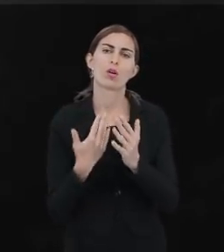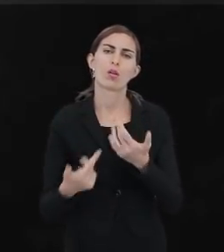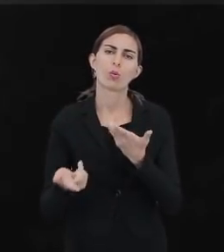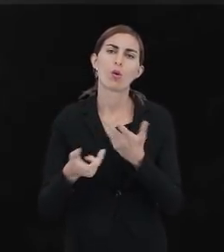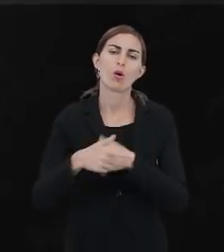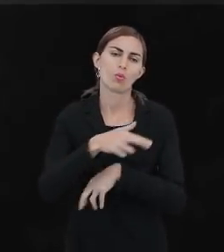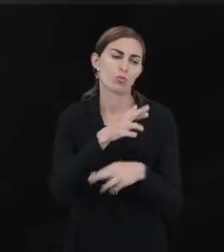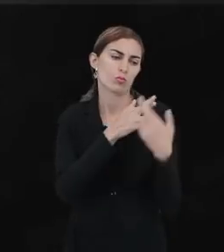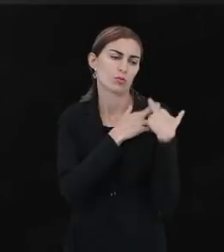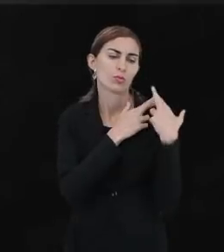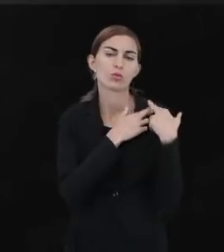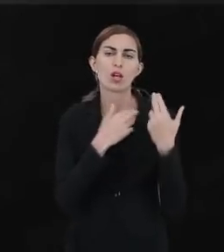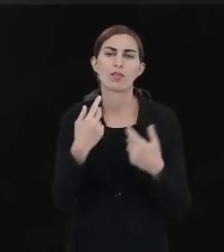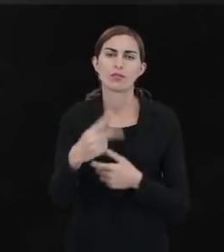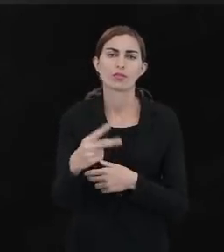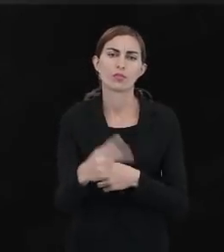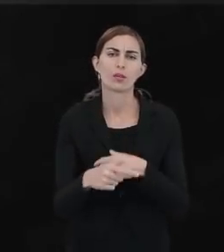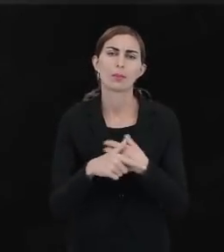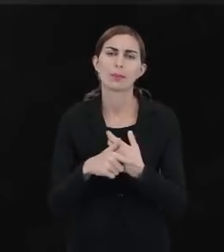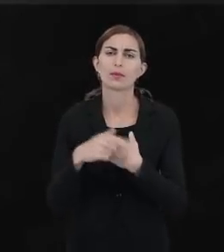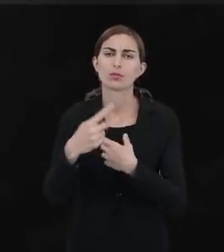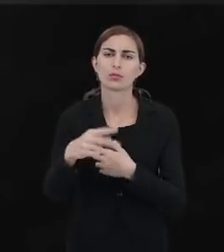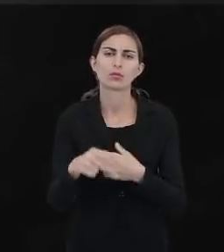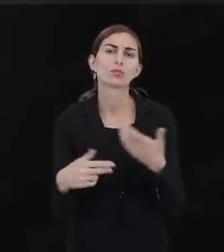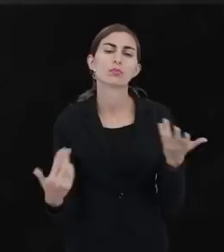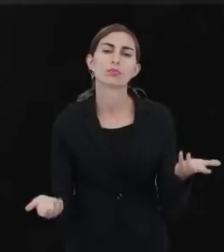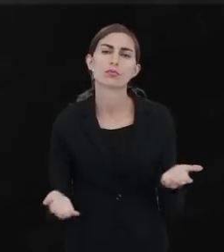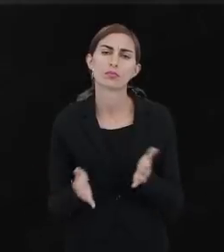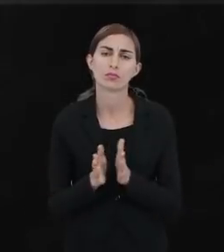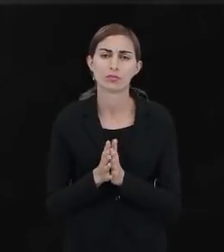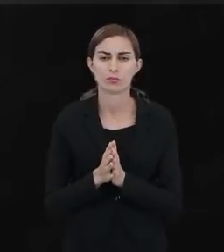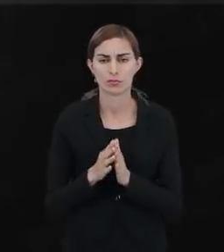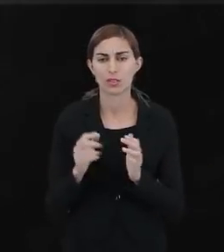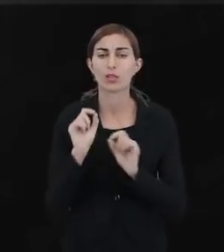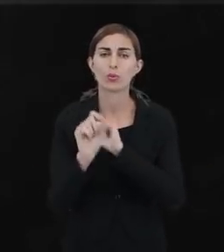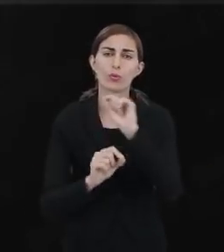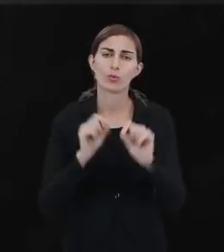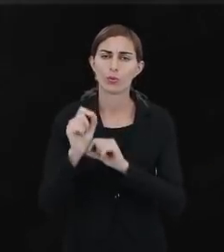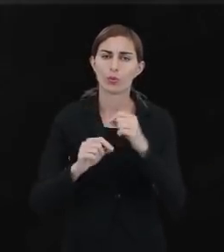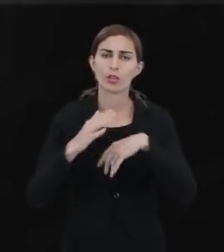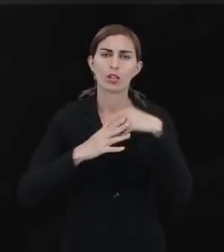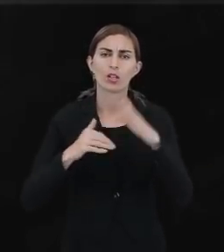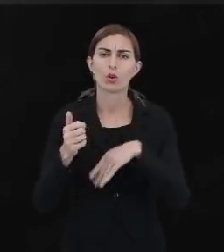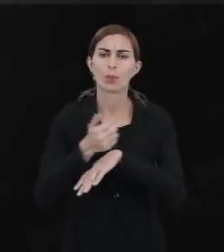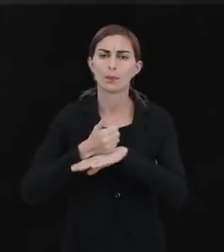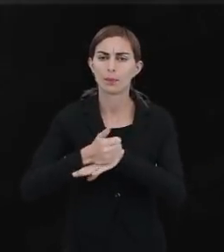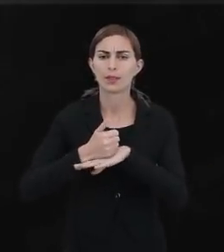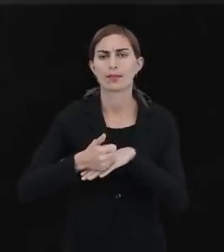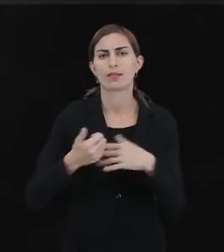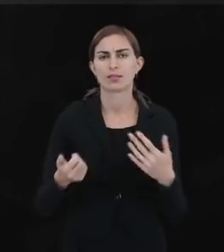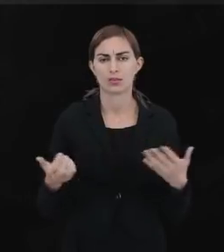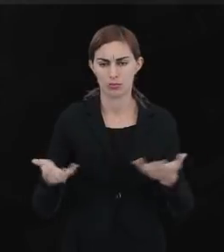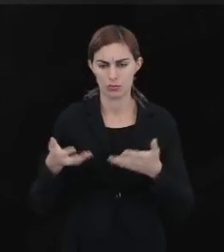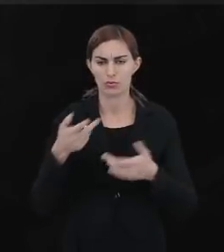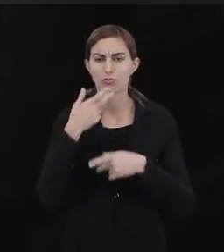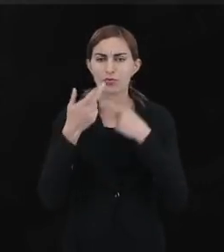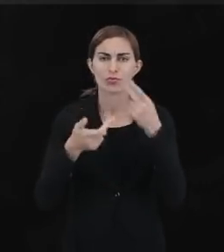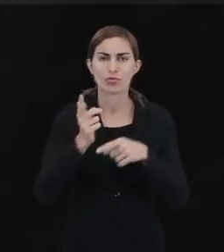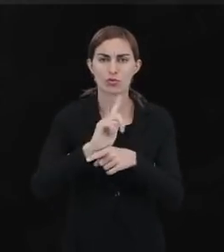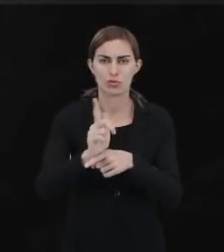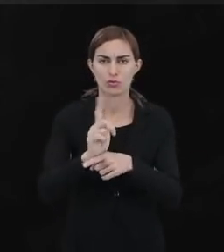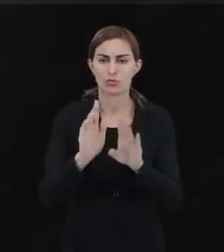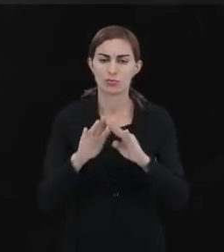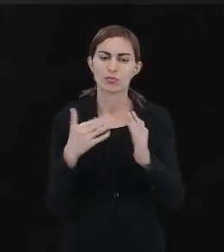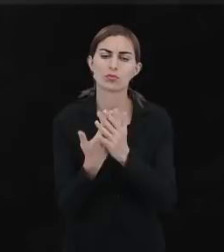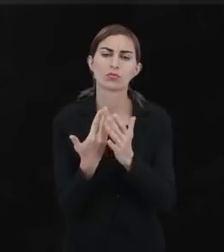dela eu acho que é talvez tentar responder essa pergunta sobre que competências o que compete isso que a gente está chamando de gestão